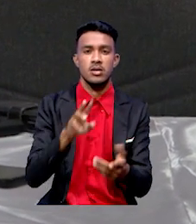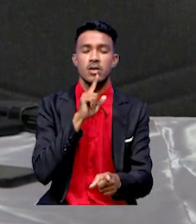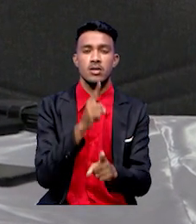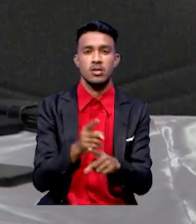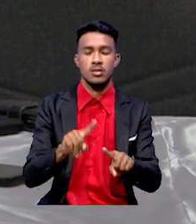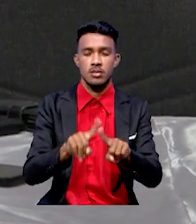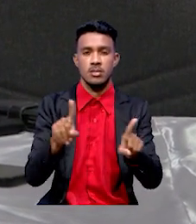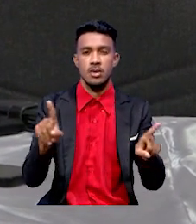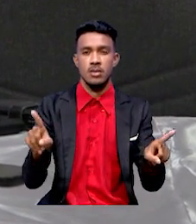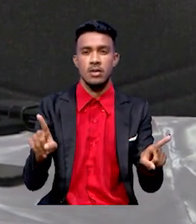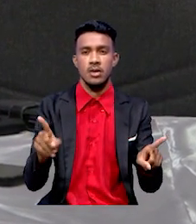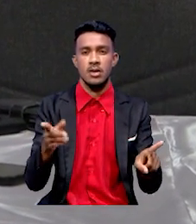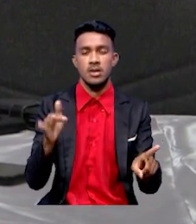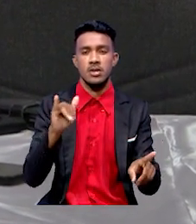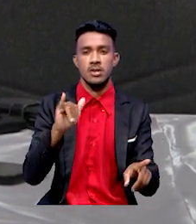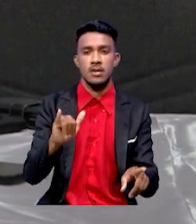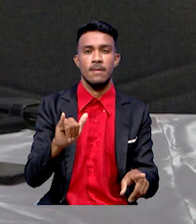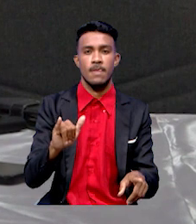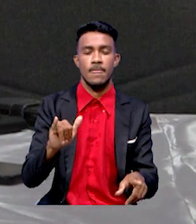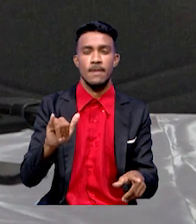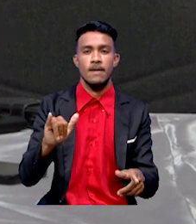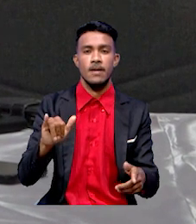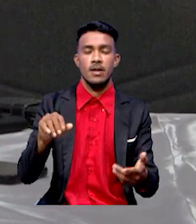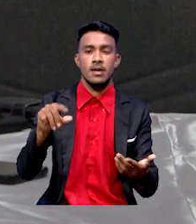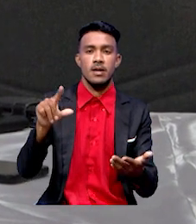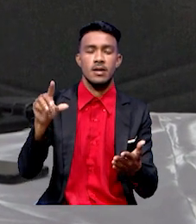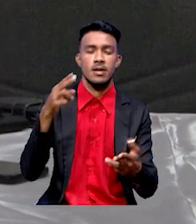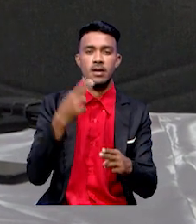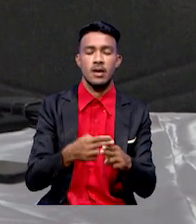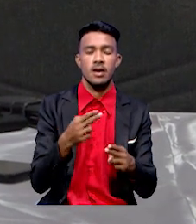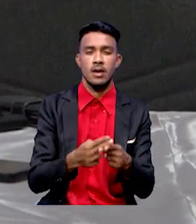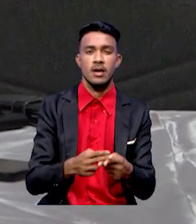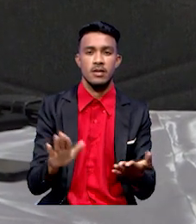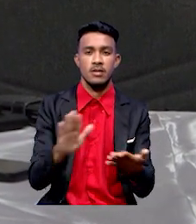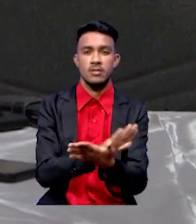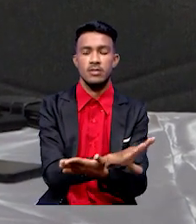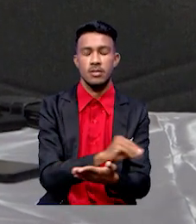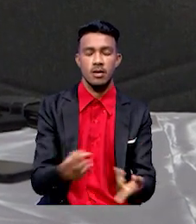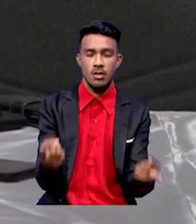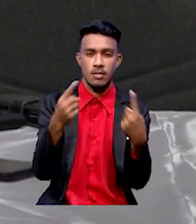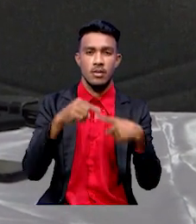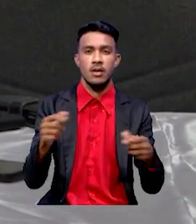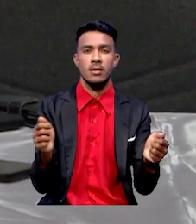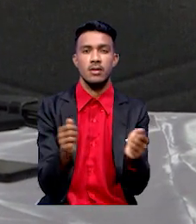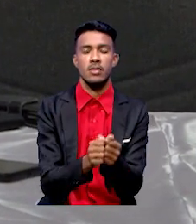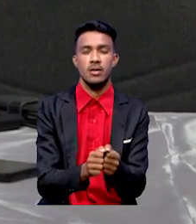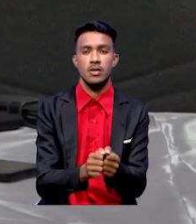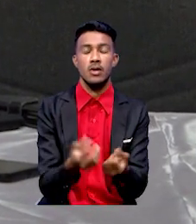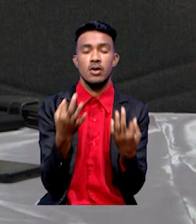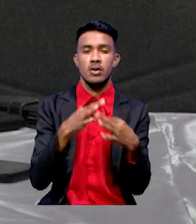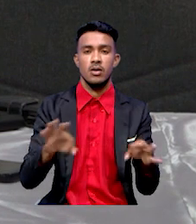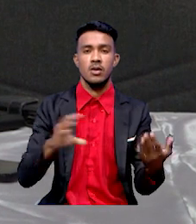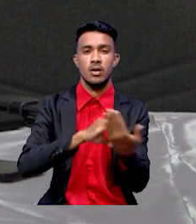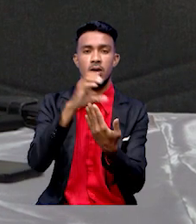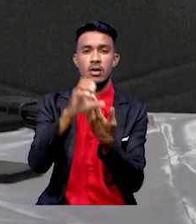mabe submissão, lista mabe maca, devia ser, tem mais ia prazo, mabe maca, determina o calendário,